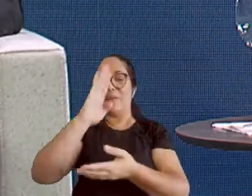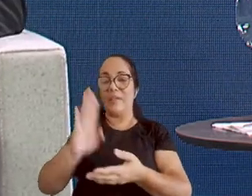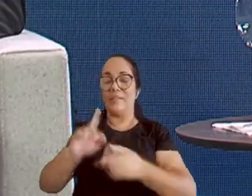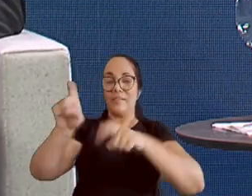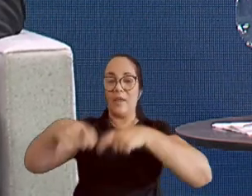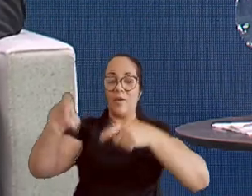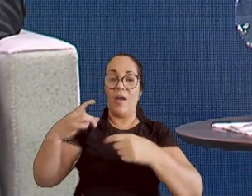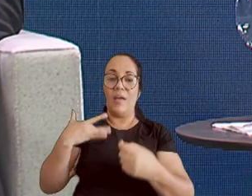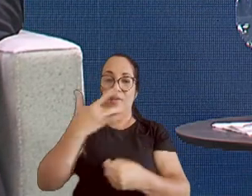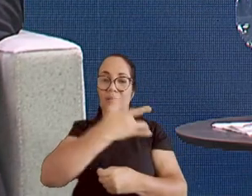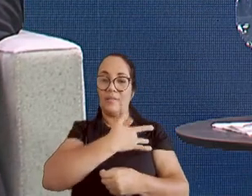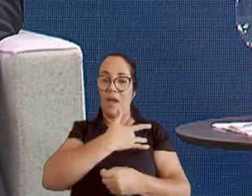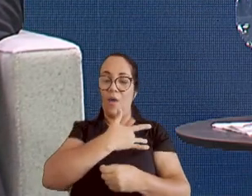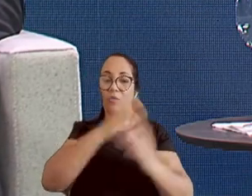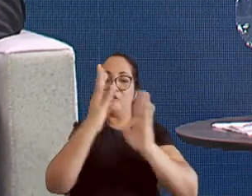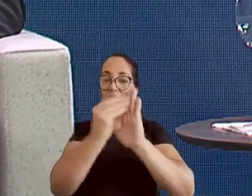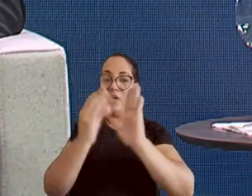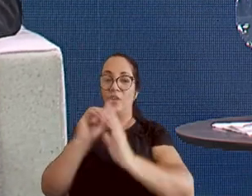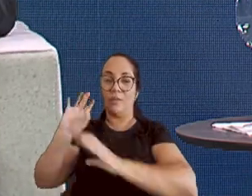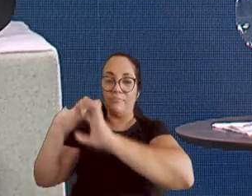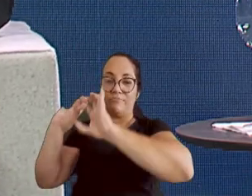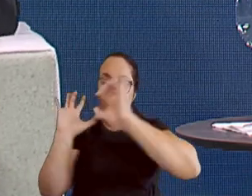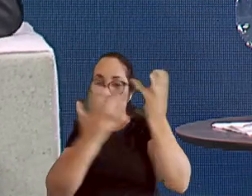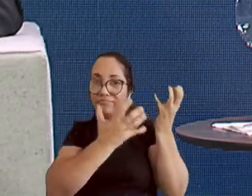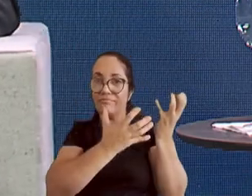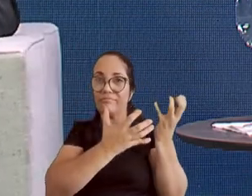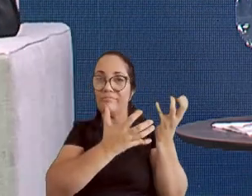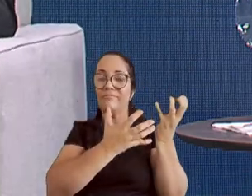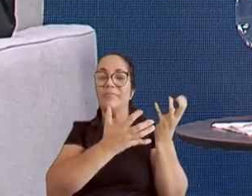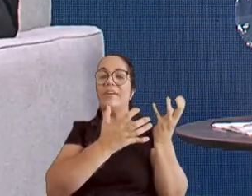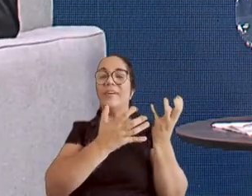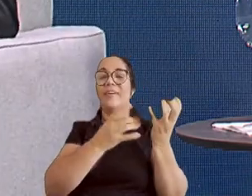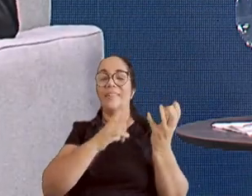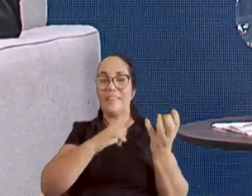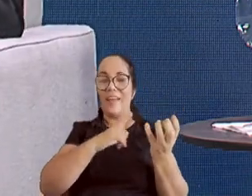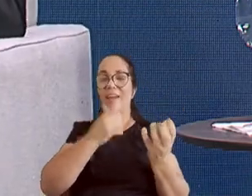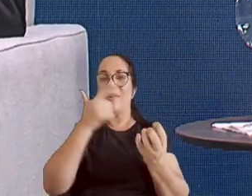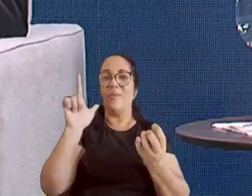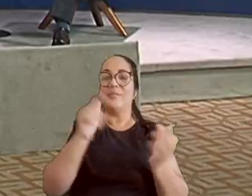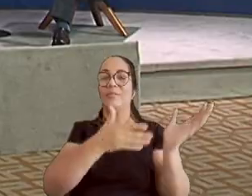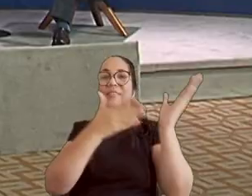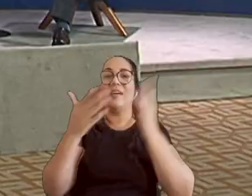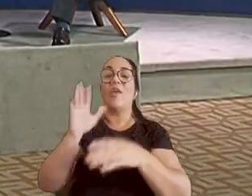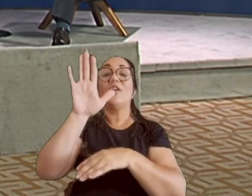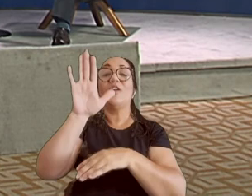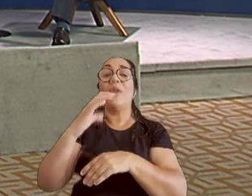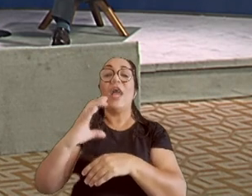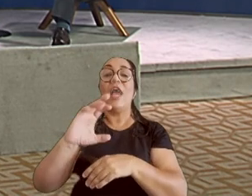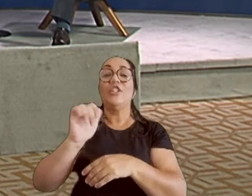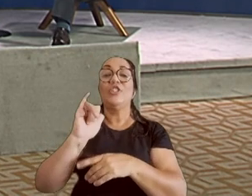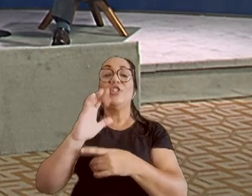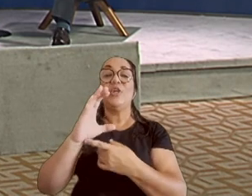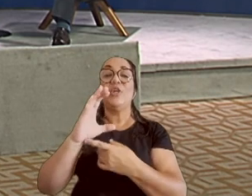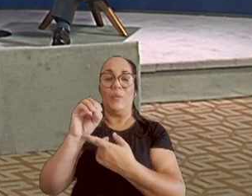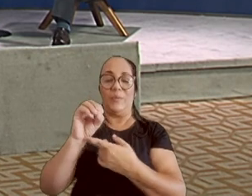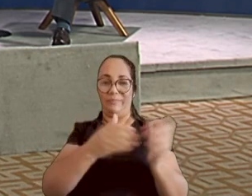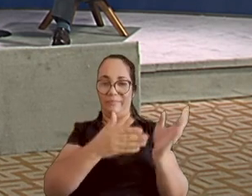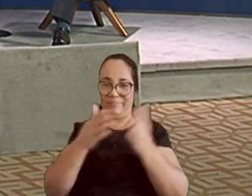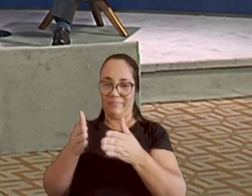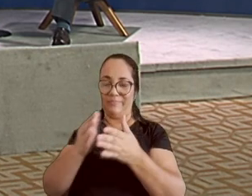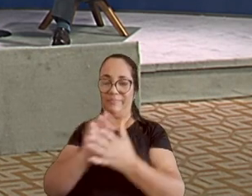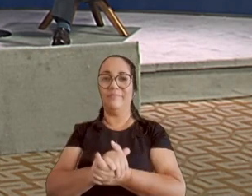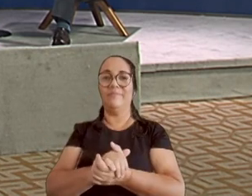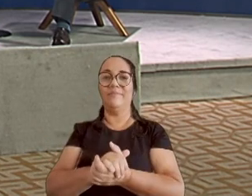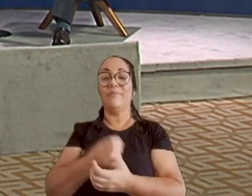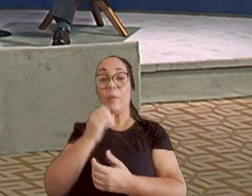climática e é isso vamos lá passar bola para o Chico para se divertir aqui bem boa tarde